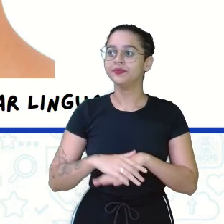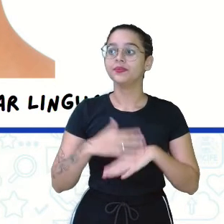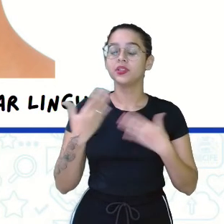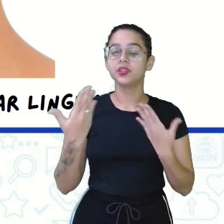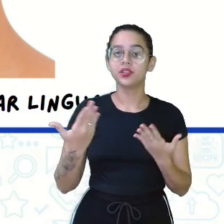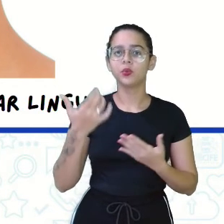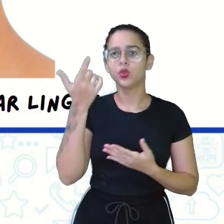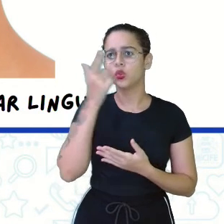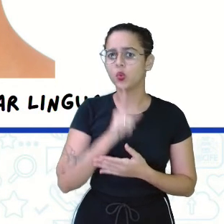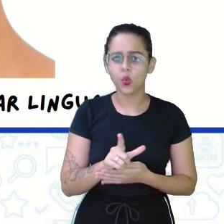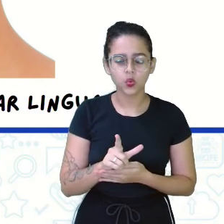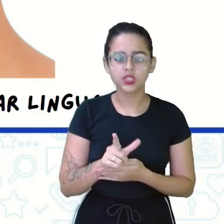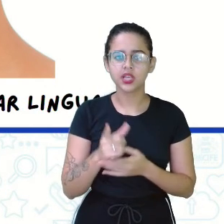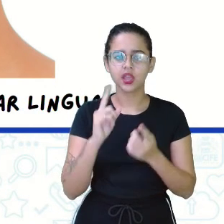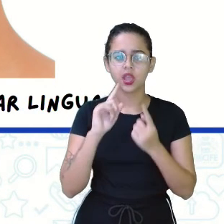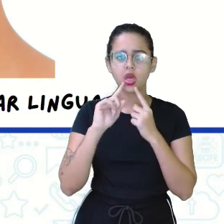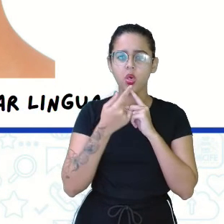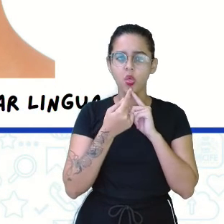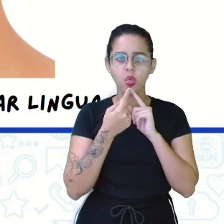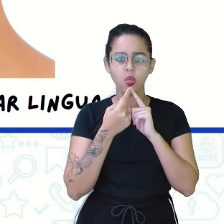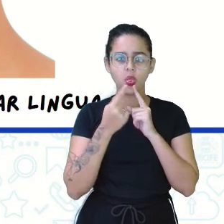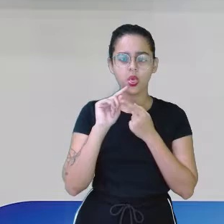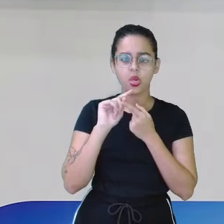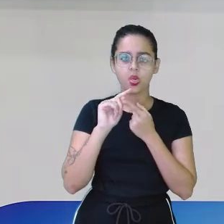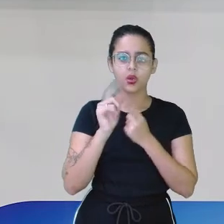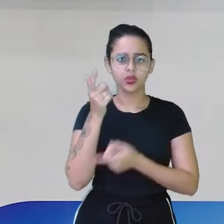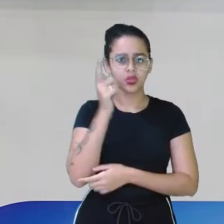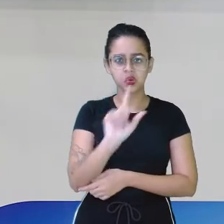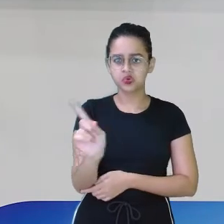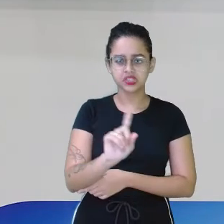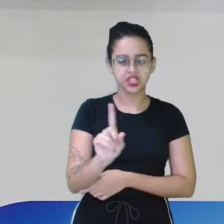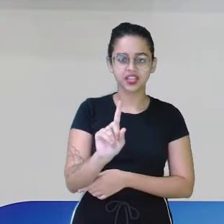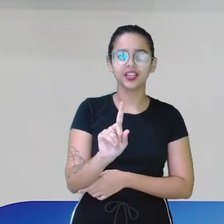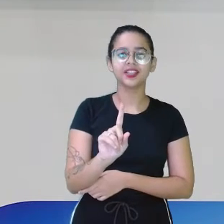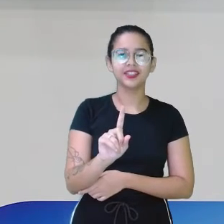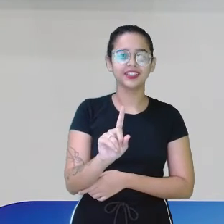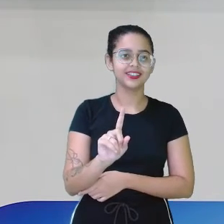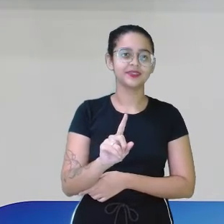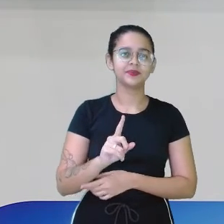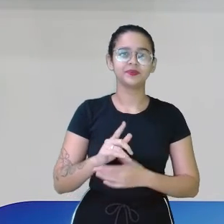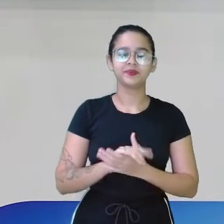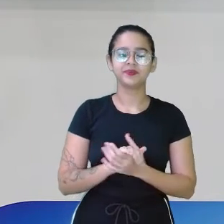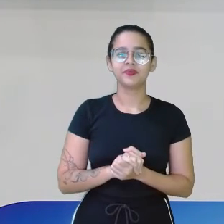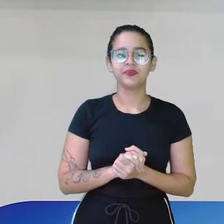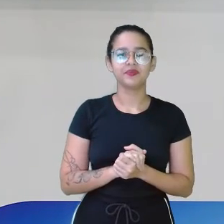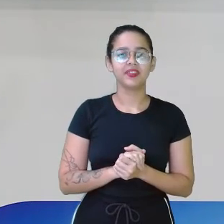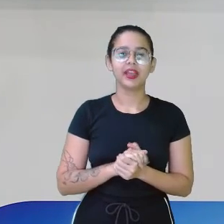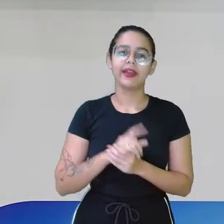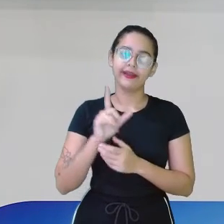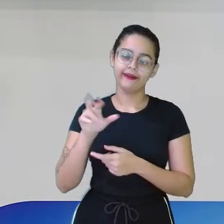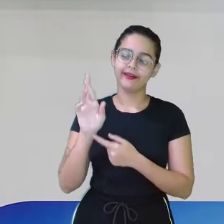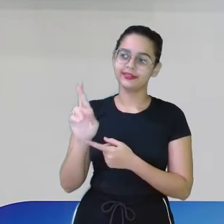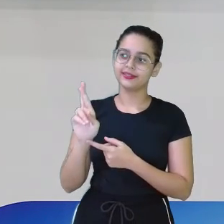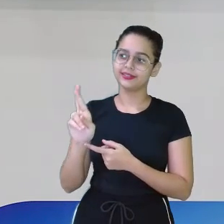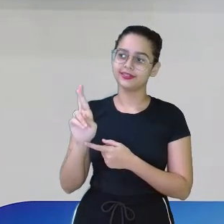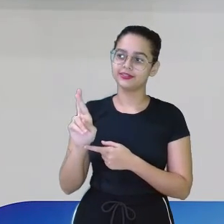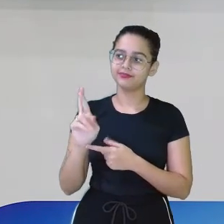quem não consegue enrolar a língua, tá botando essa língua pra fora e a língua continua aí, ó, sem nada, é recessivo,